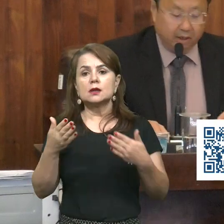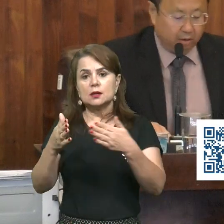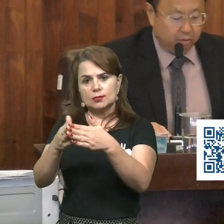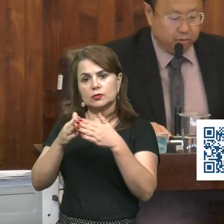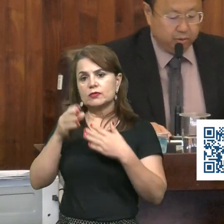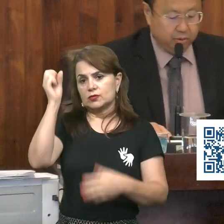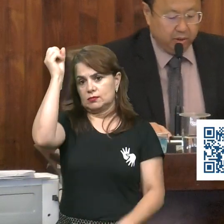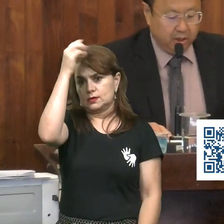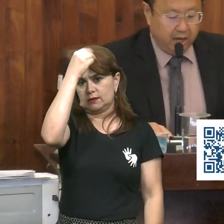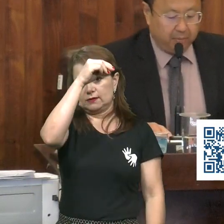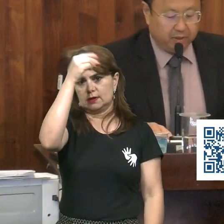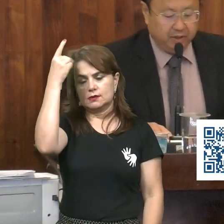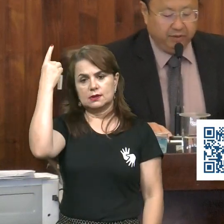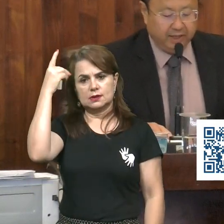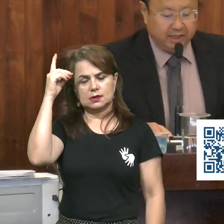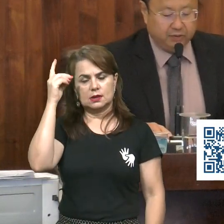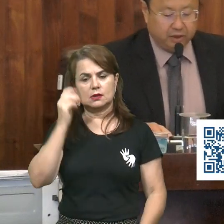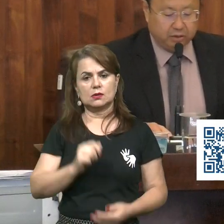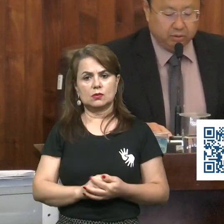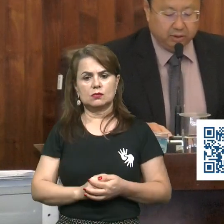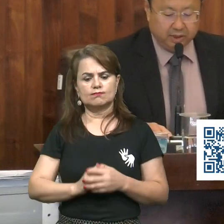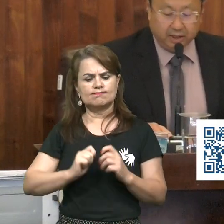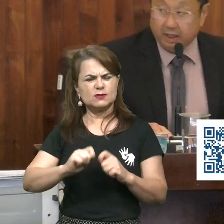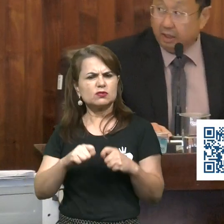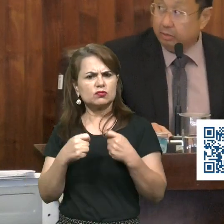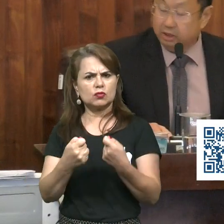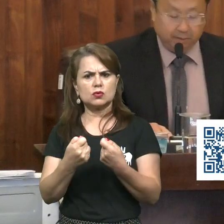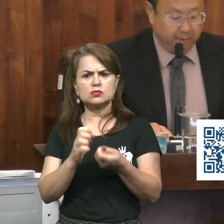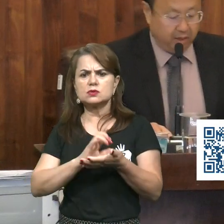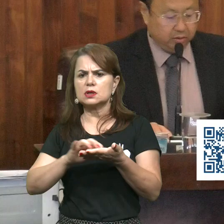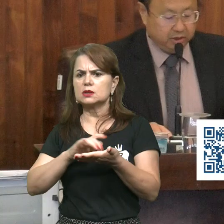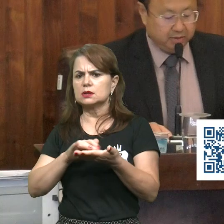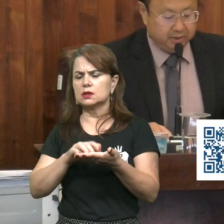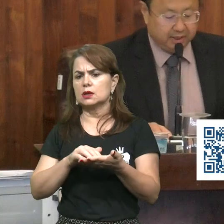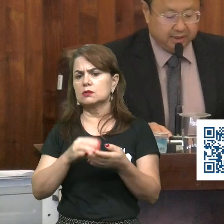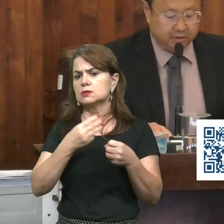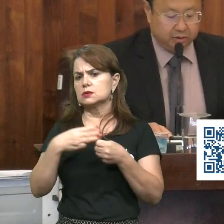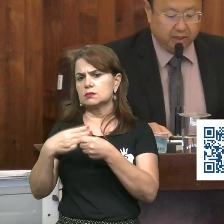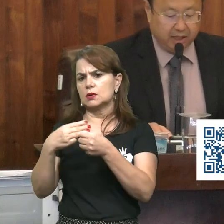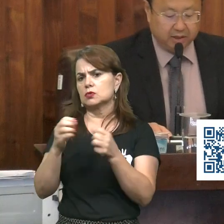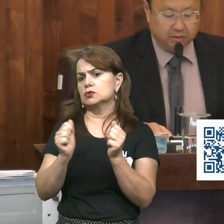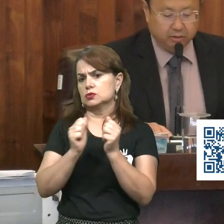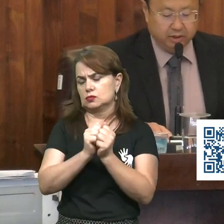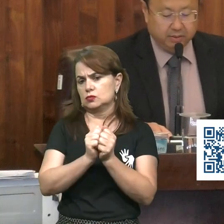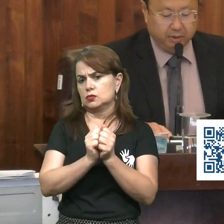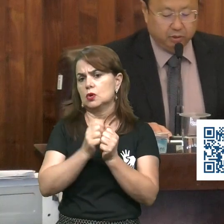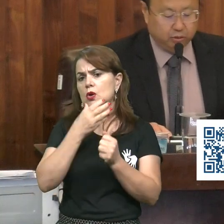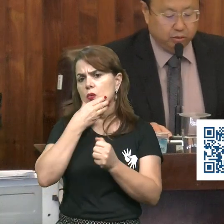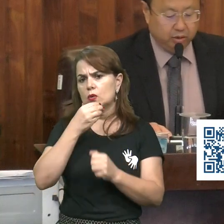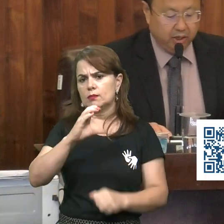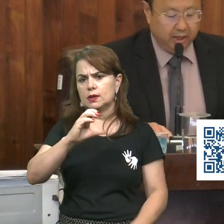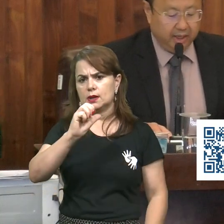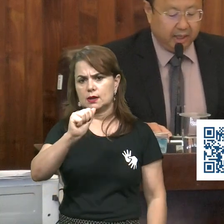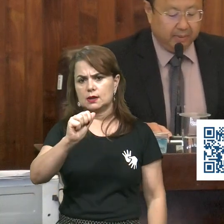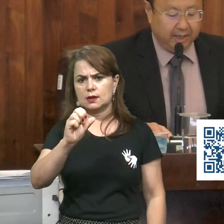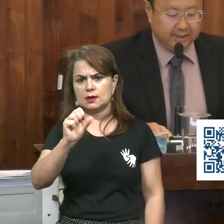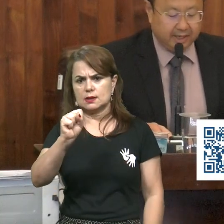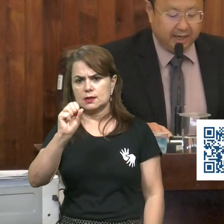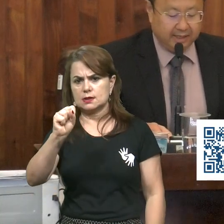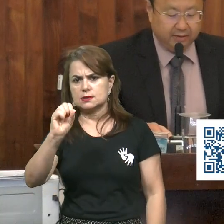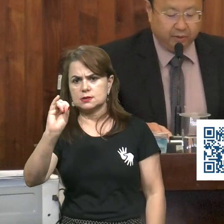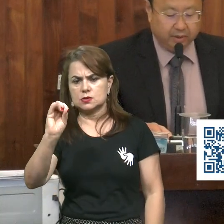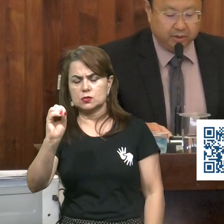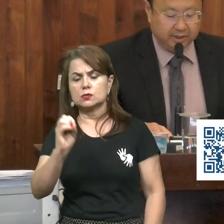senhor Daniel Alonso, após envidar esforço junto ao secretário municipal de administração, o senhor Cássio Luiz Pinto Júnior, encaminhar